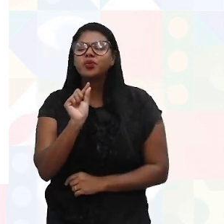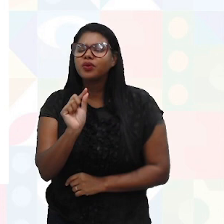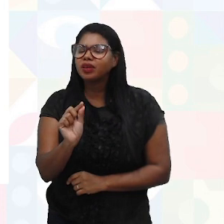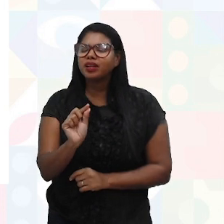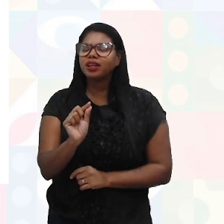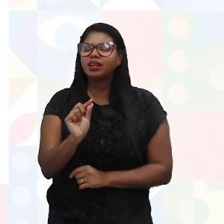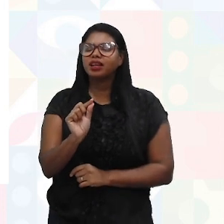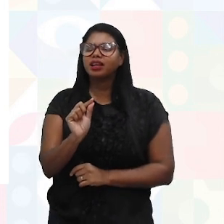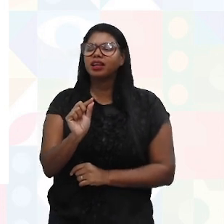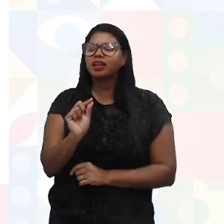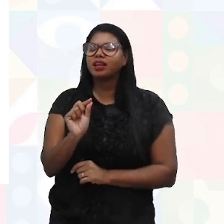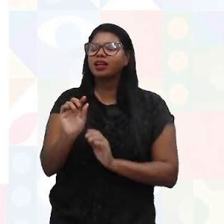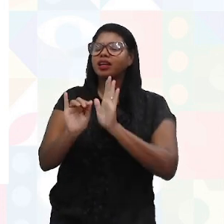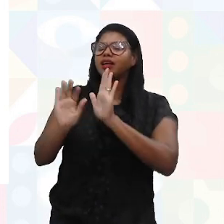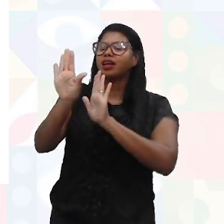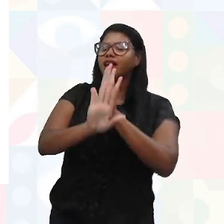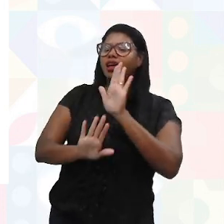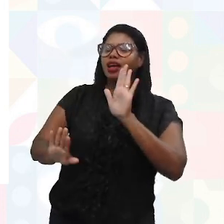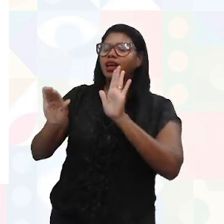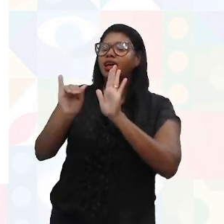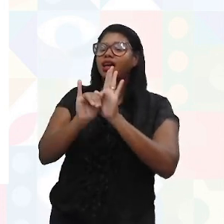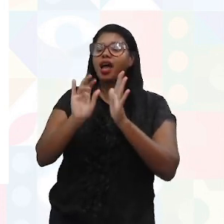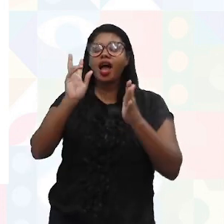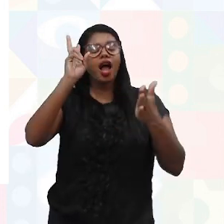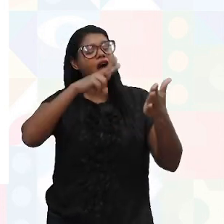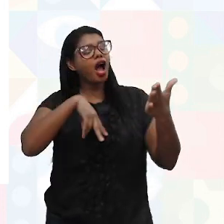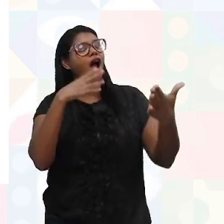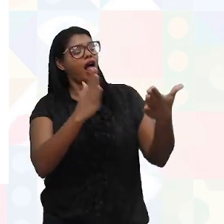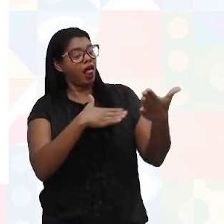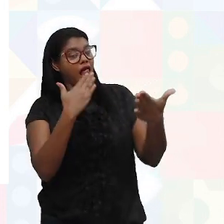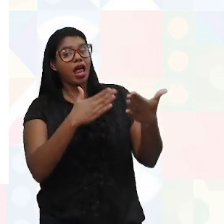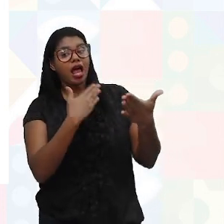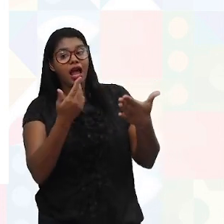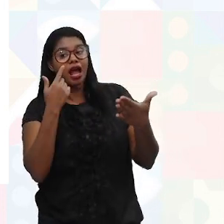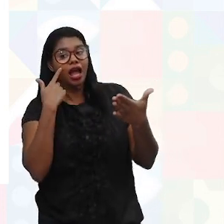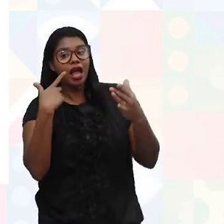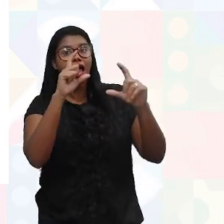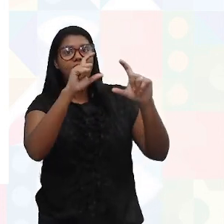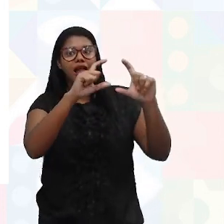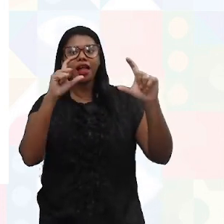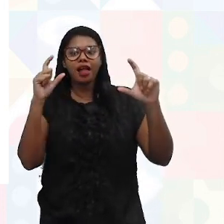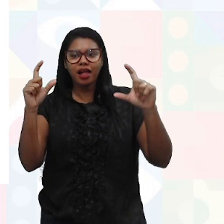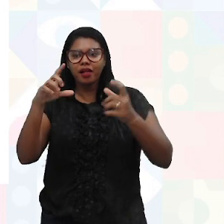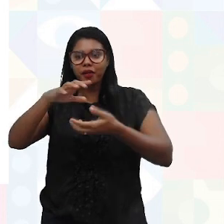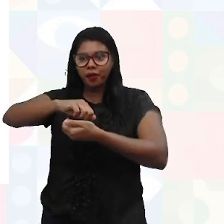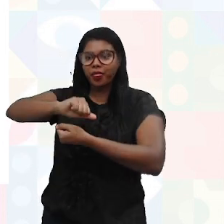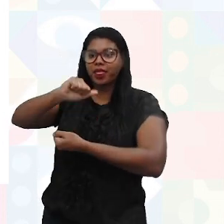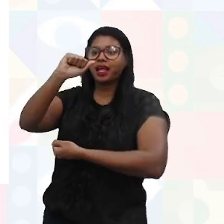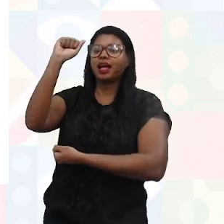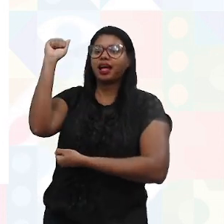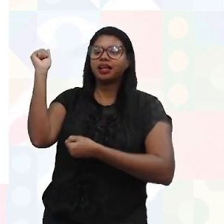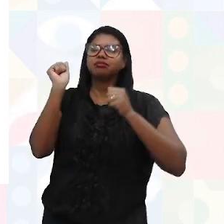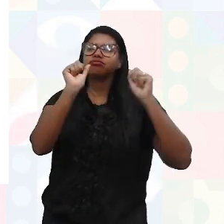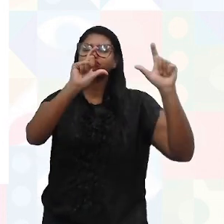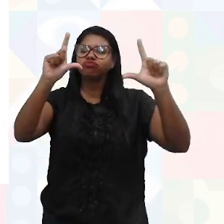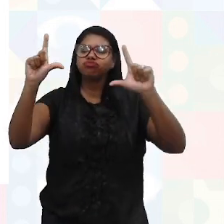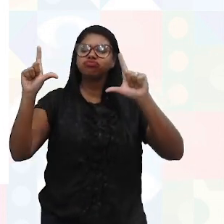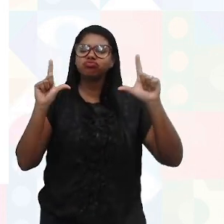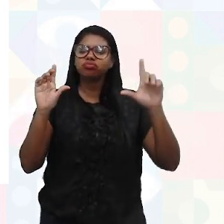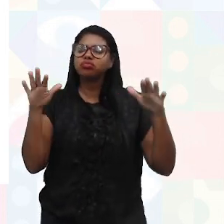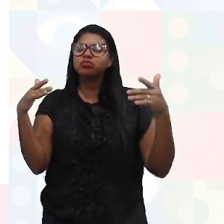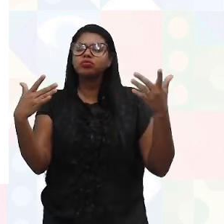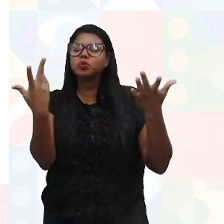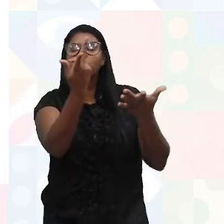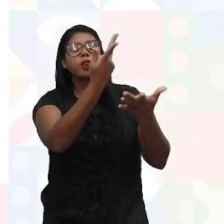né? A gente vê muito em livro, em cartazes, né? Ilustração é qualquer